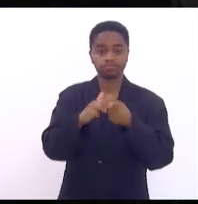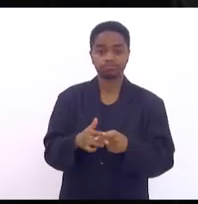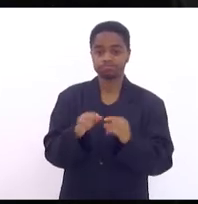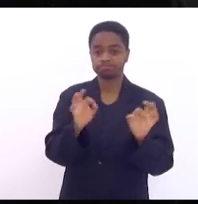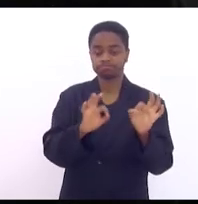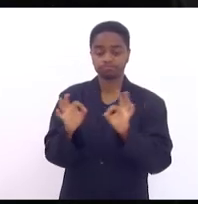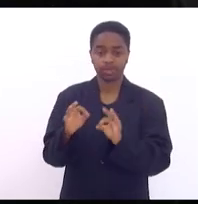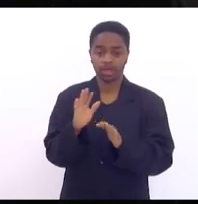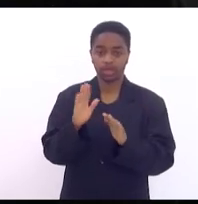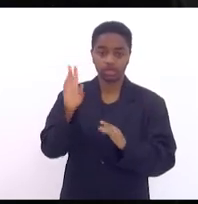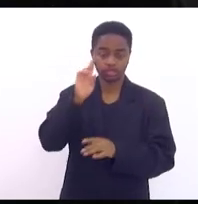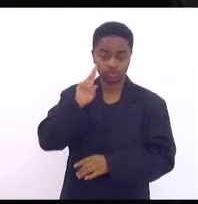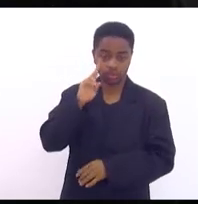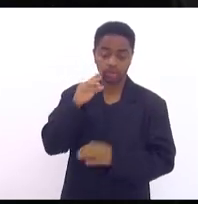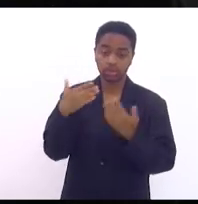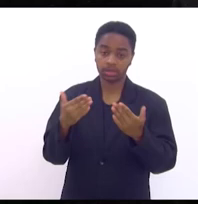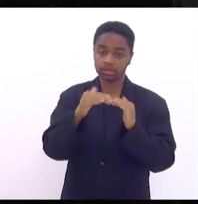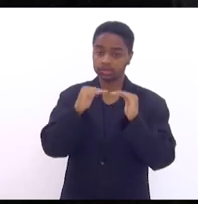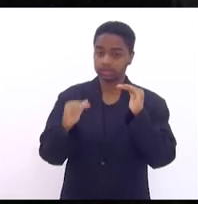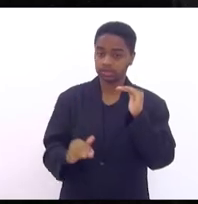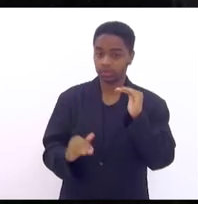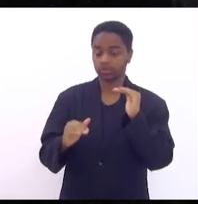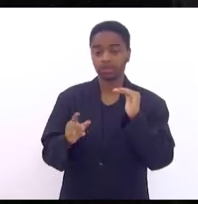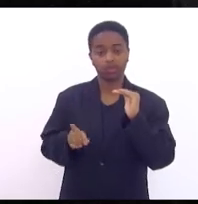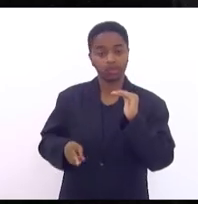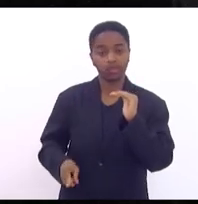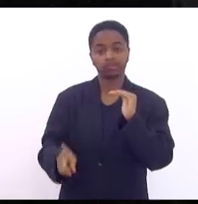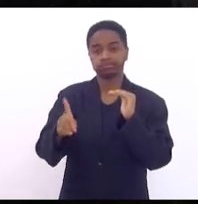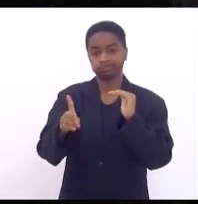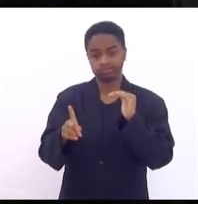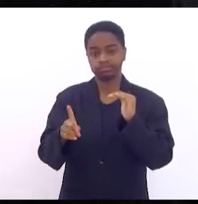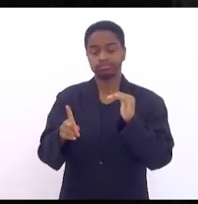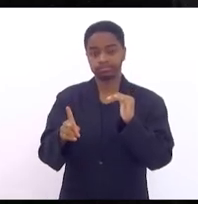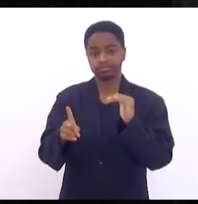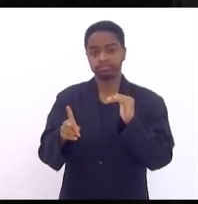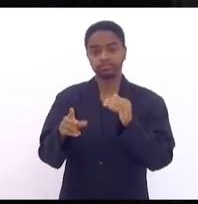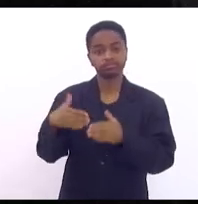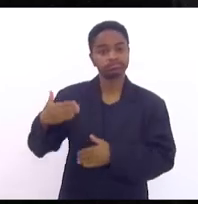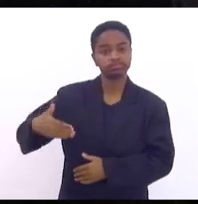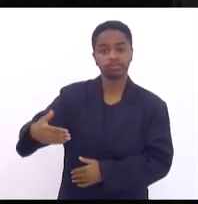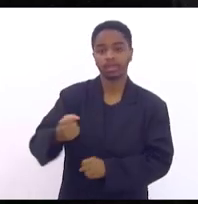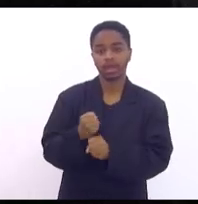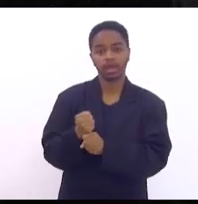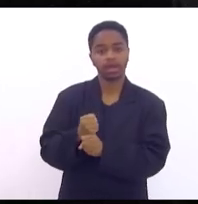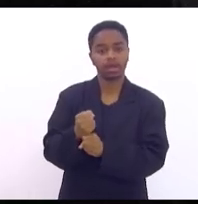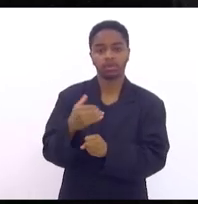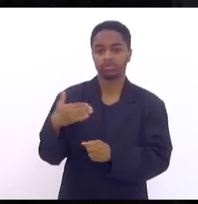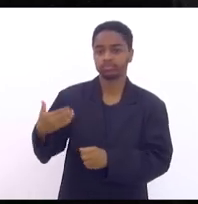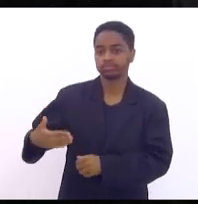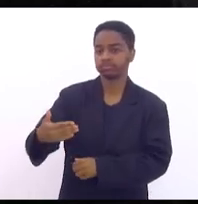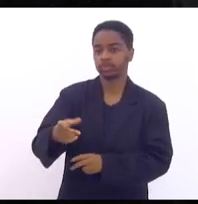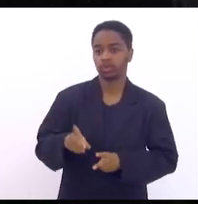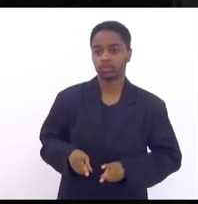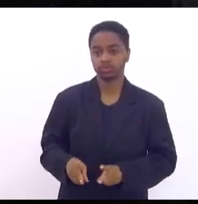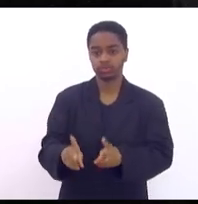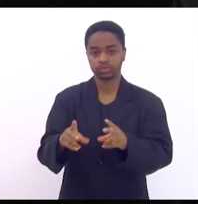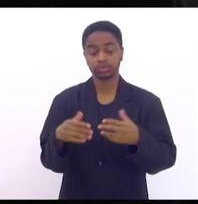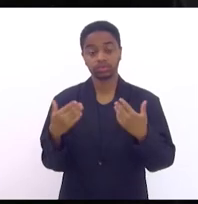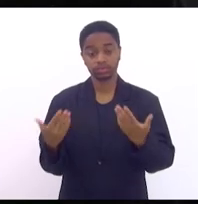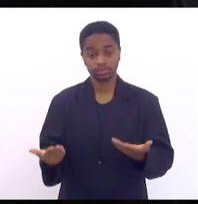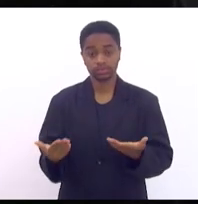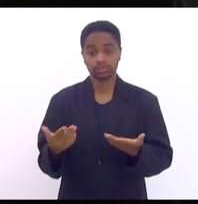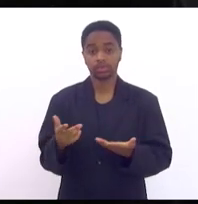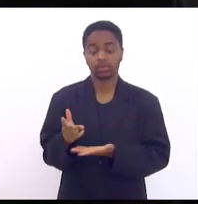histórica, essas desigualdades seculares seguirão pelas próximas décadas aumentando. Então, a